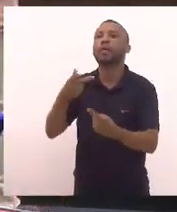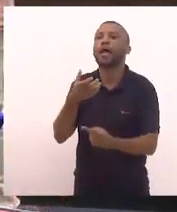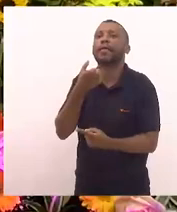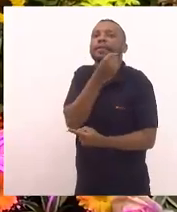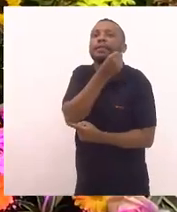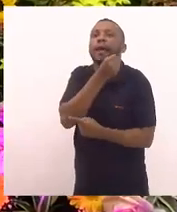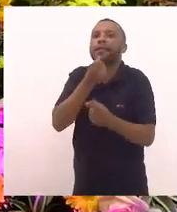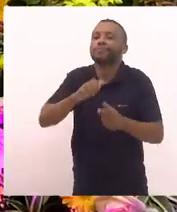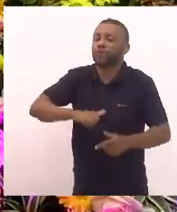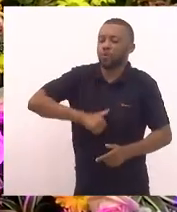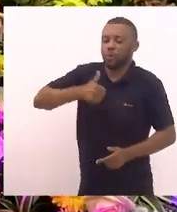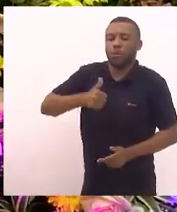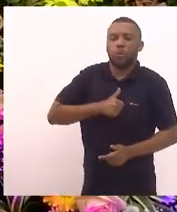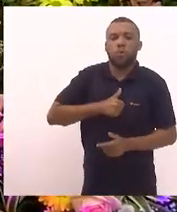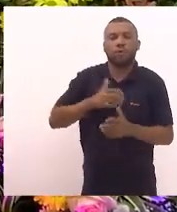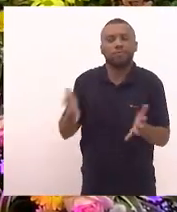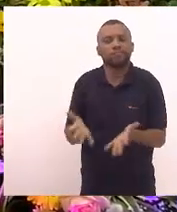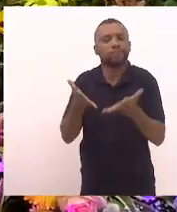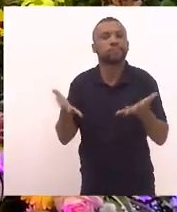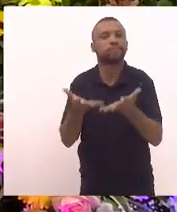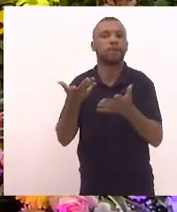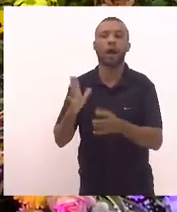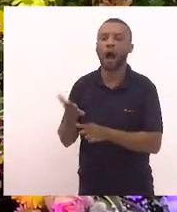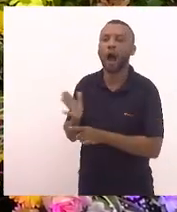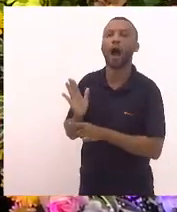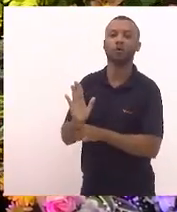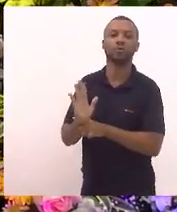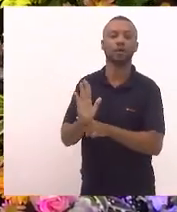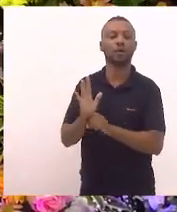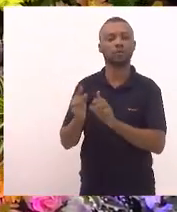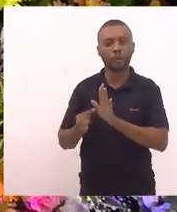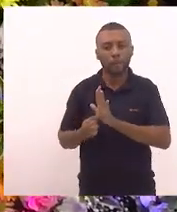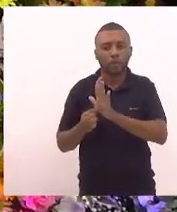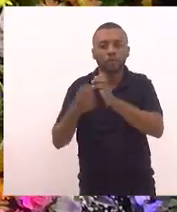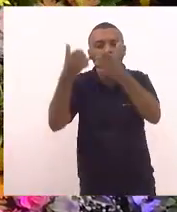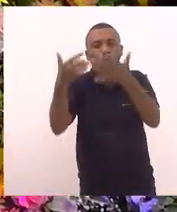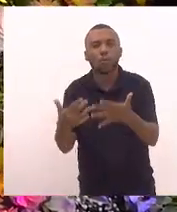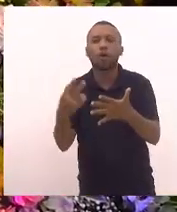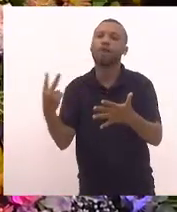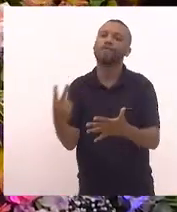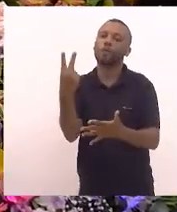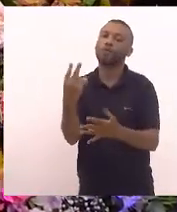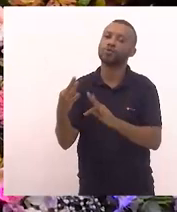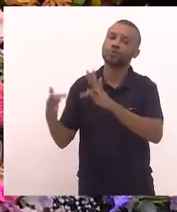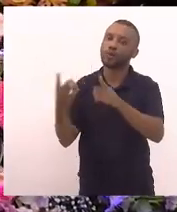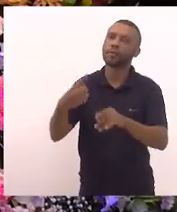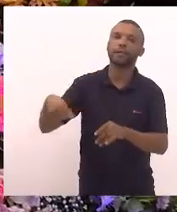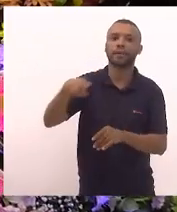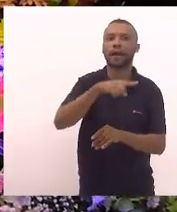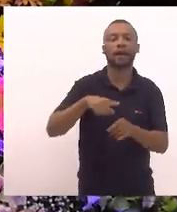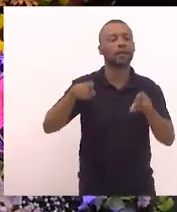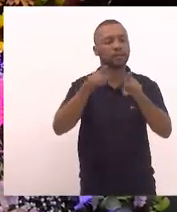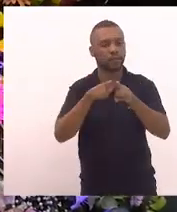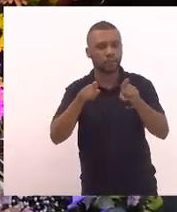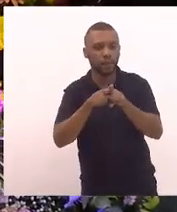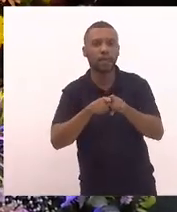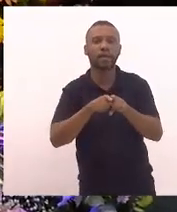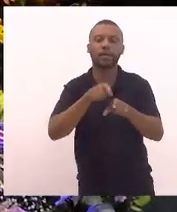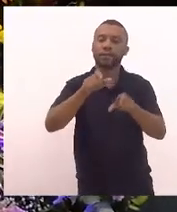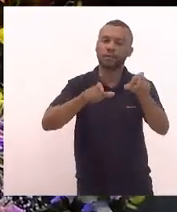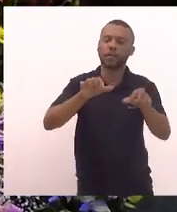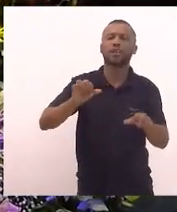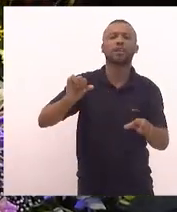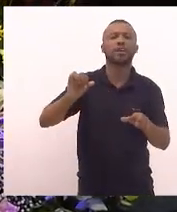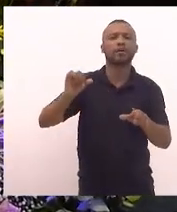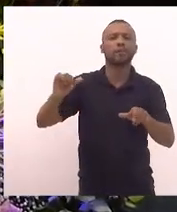a sua autoestima, auxiliando, mostrando o real valor de todas elas, inclusive das que